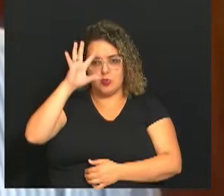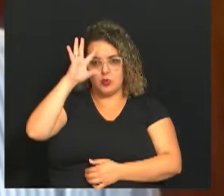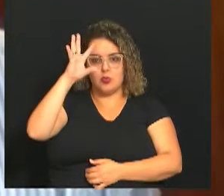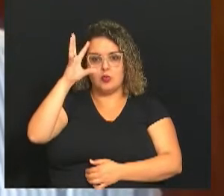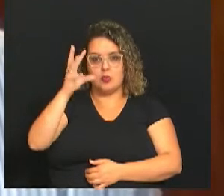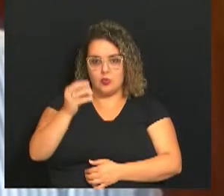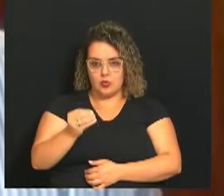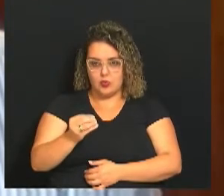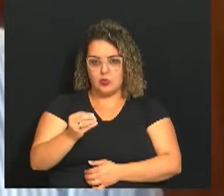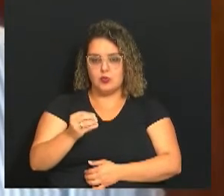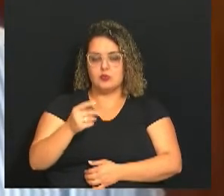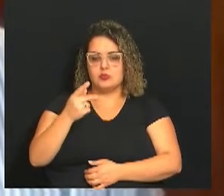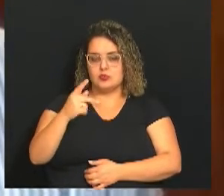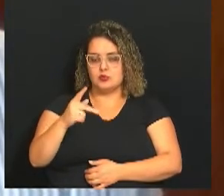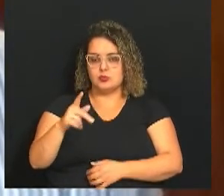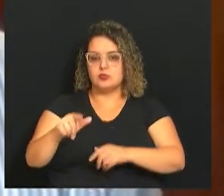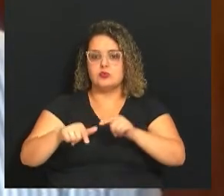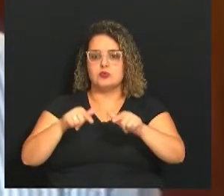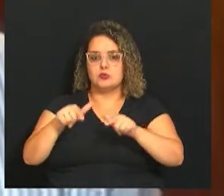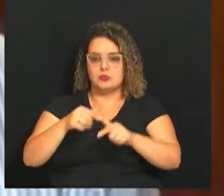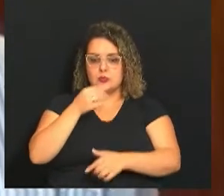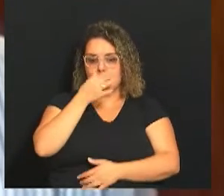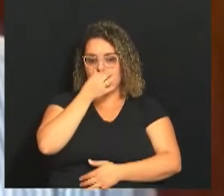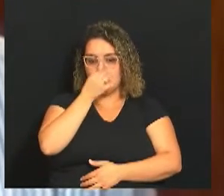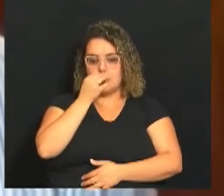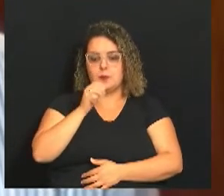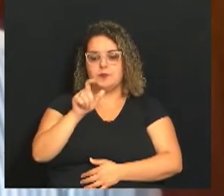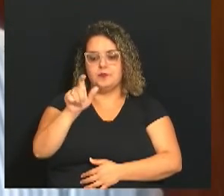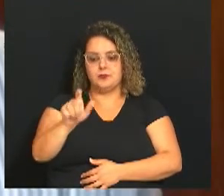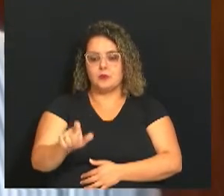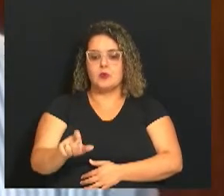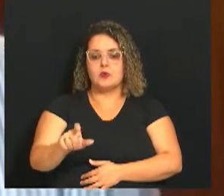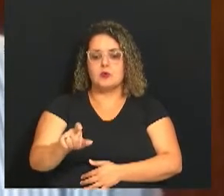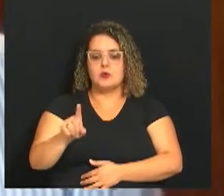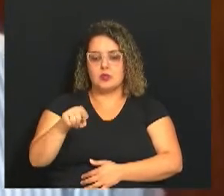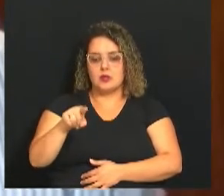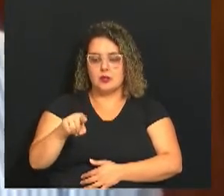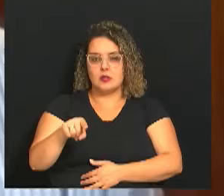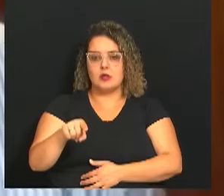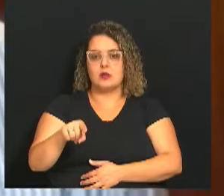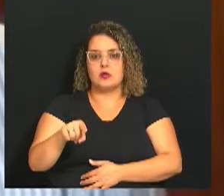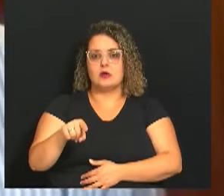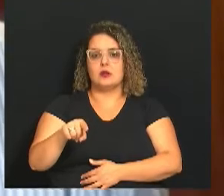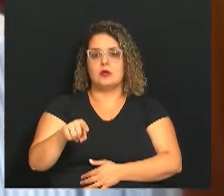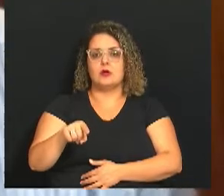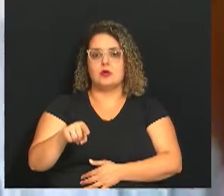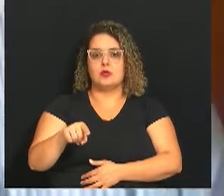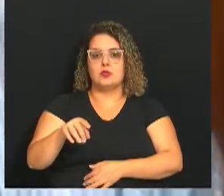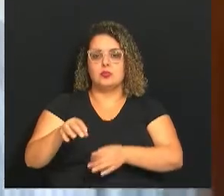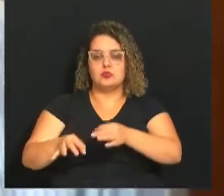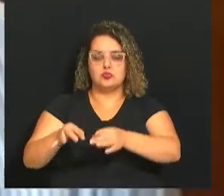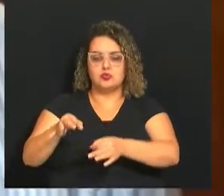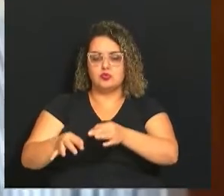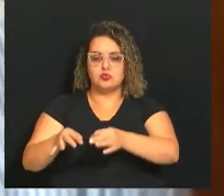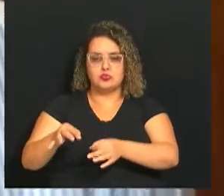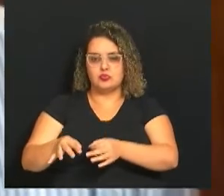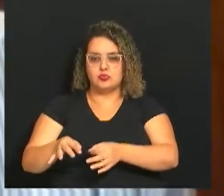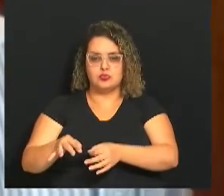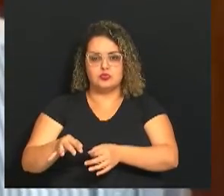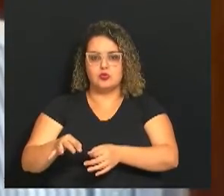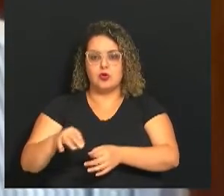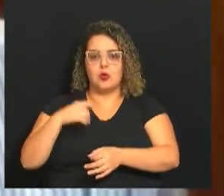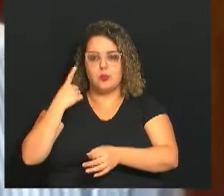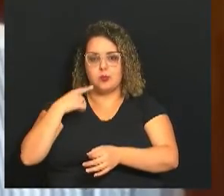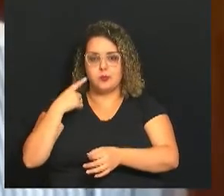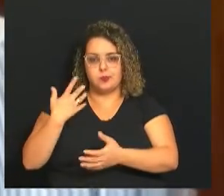né, do seu trabalho, da pessoa que você do jurista, e muitas informações a